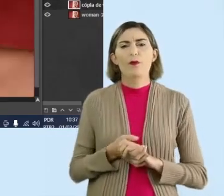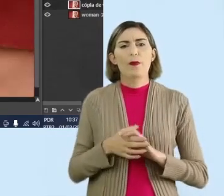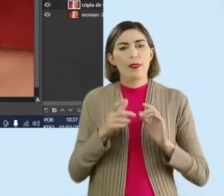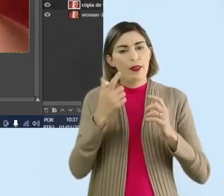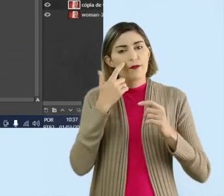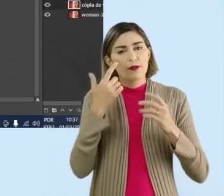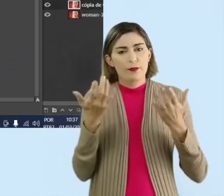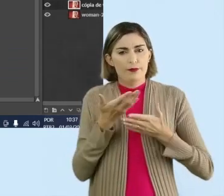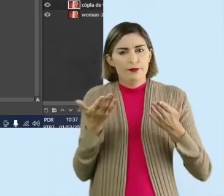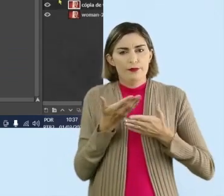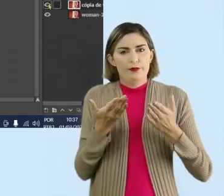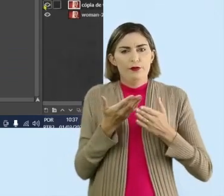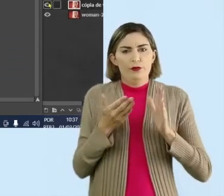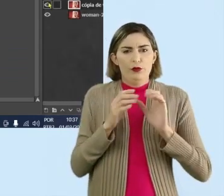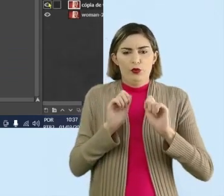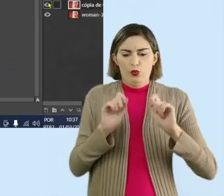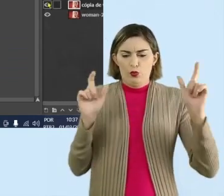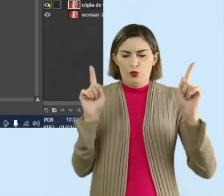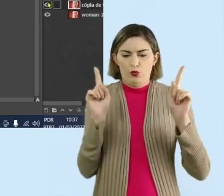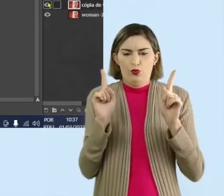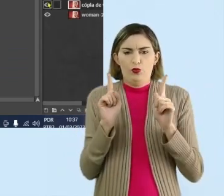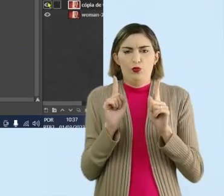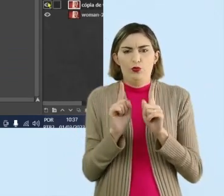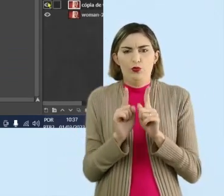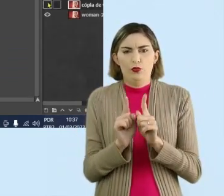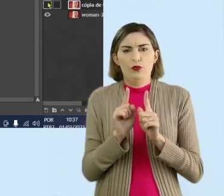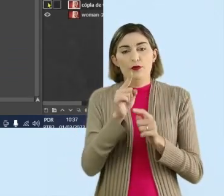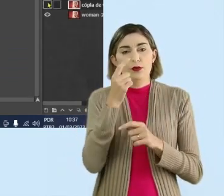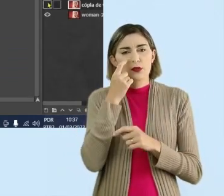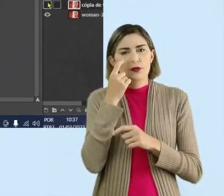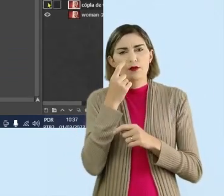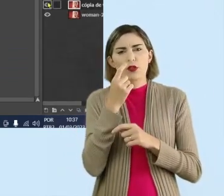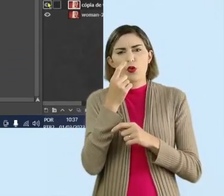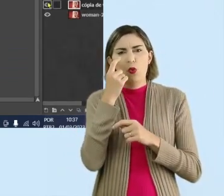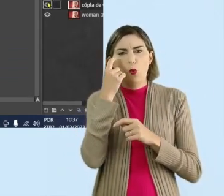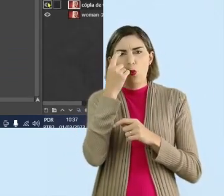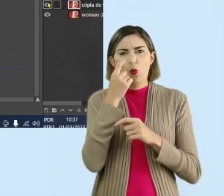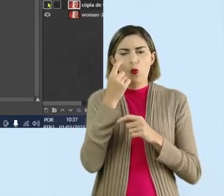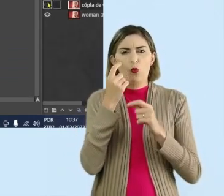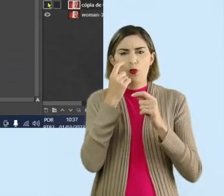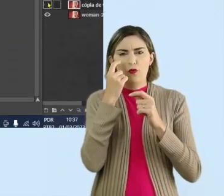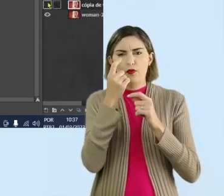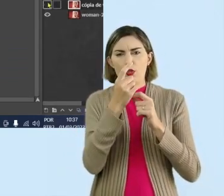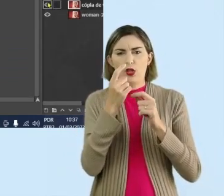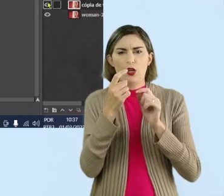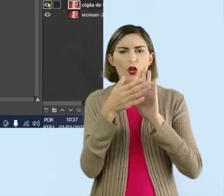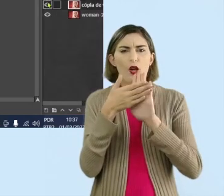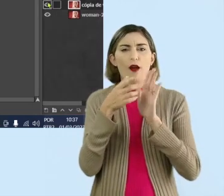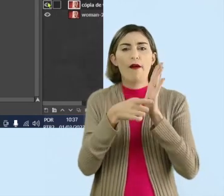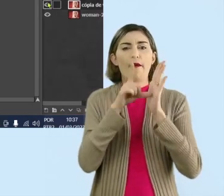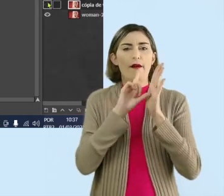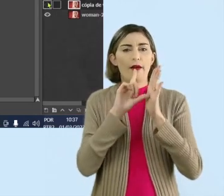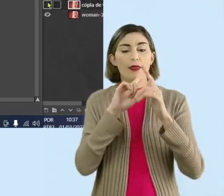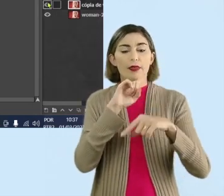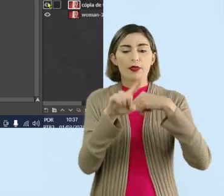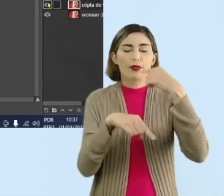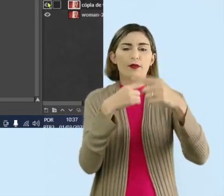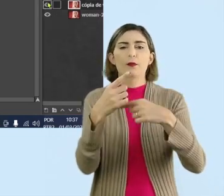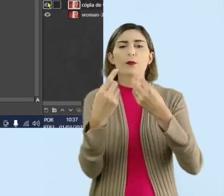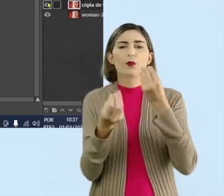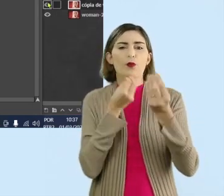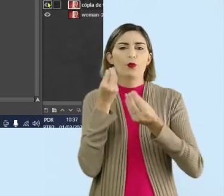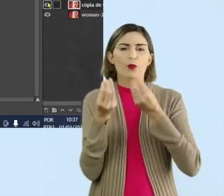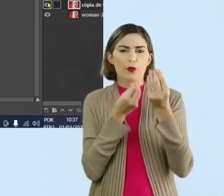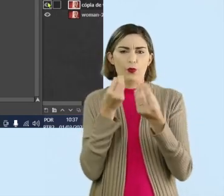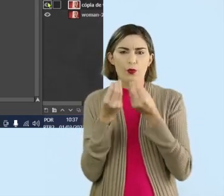o zoom para você ver como ficou. Clico aqui no olhinho da camada para ver como era antes, como ficou, como era antes, como ficou. Viu que